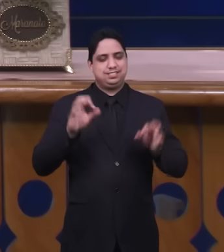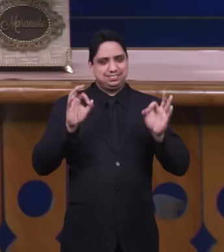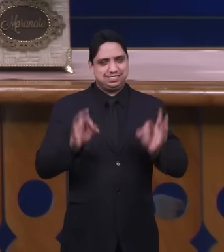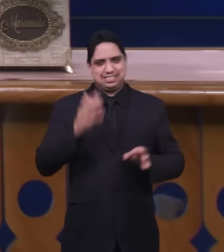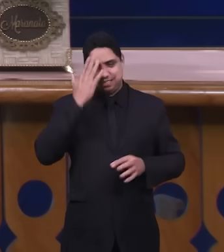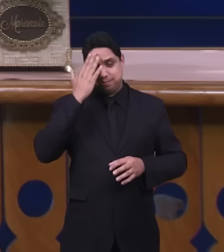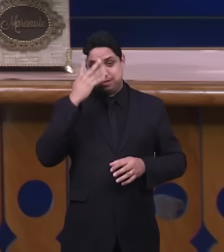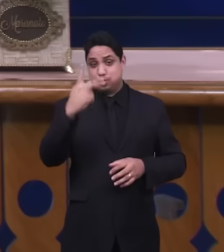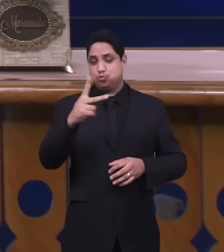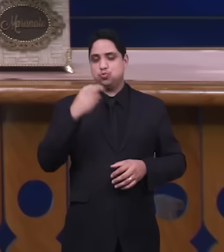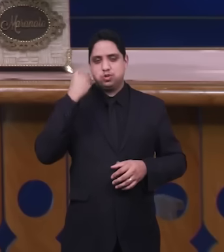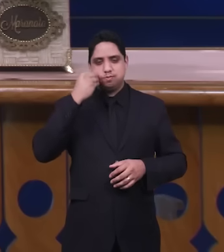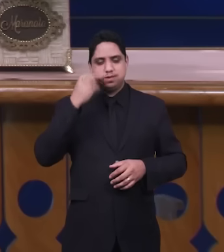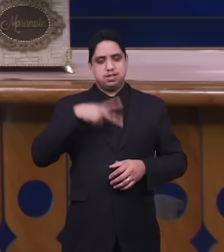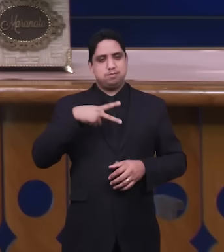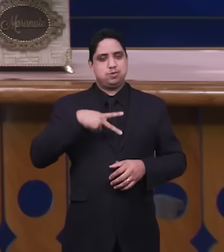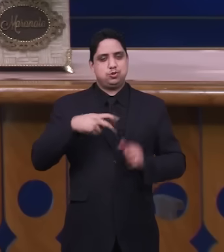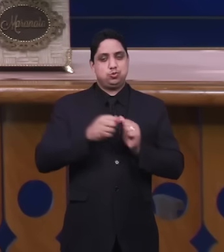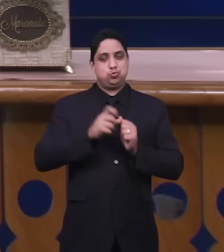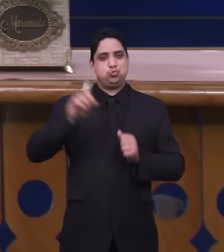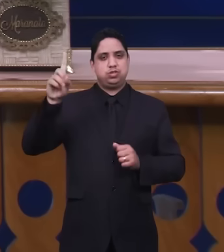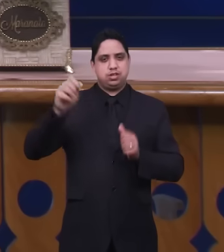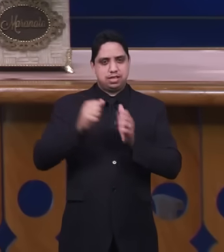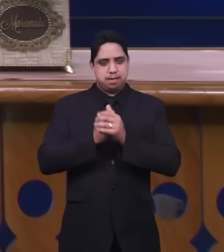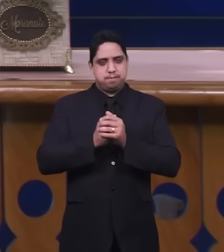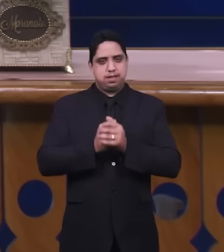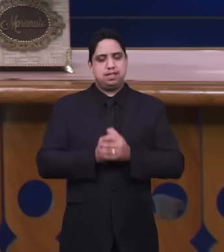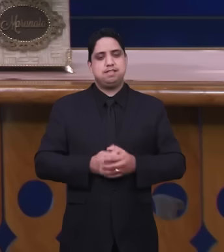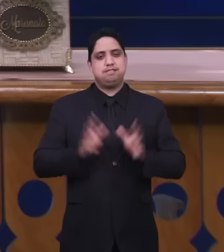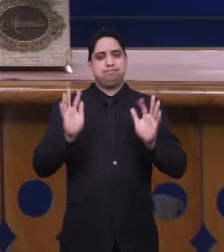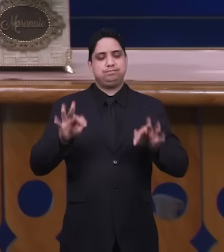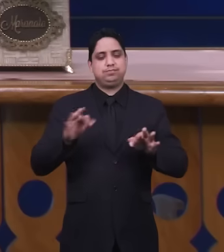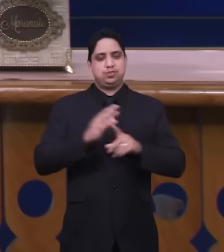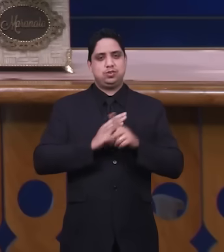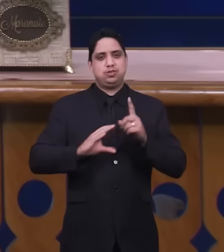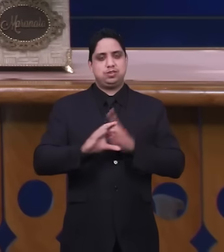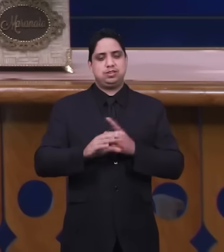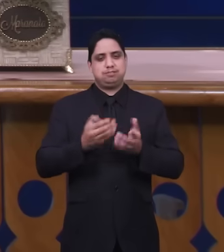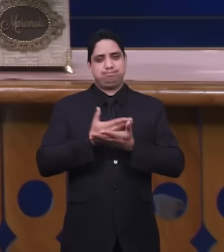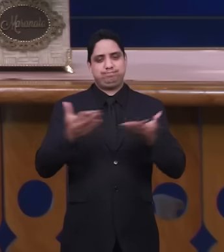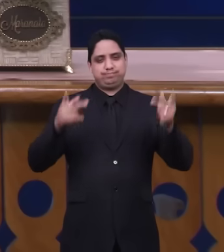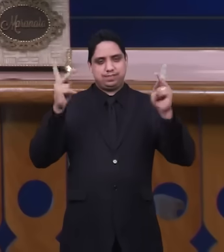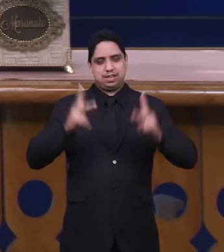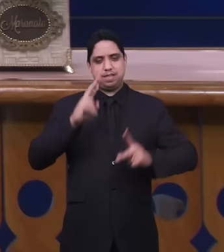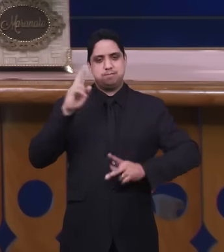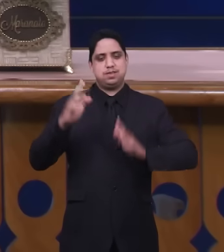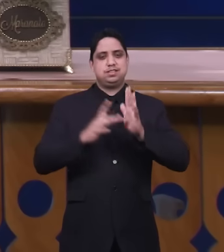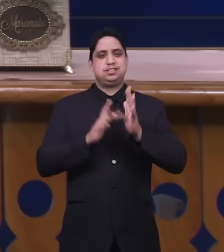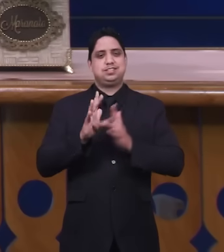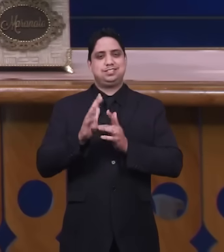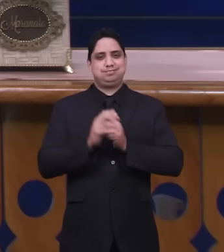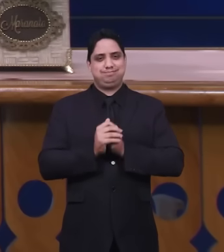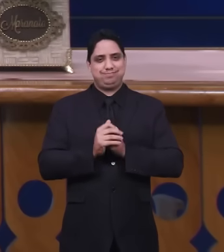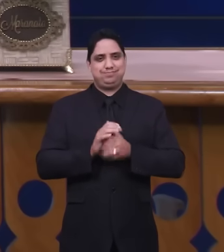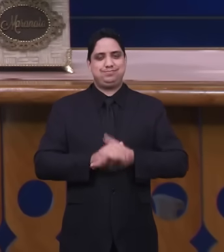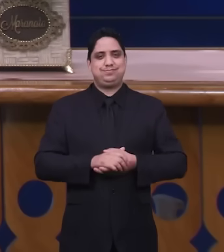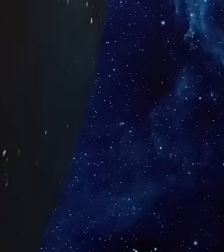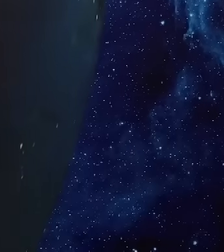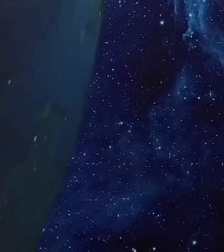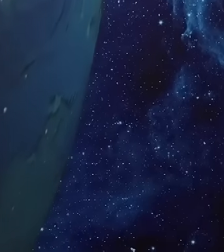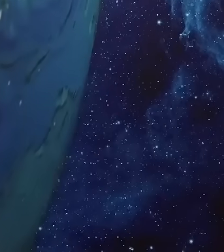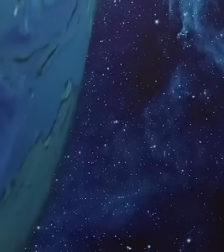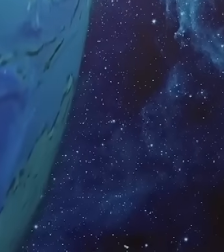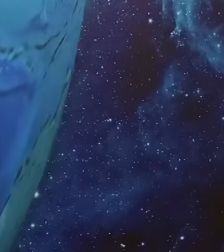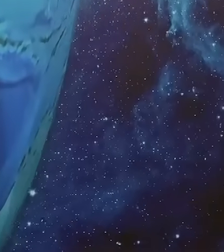bênção saber da experiência que você teve nesse culto. Amém? Está assim encerrado o nosso culto. Nos despedimos de todos com a paz do Senhor Jesus.